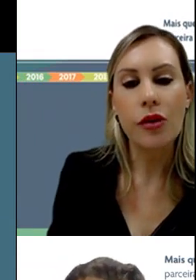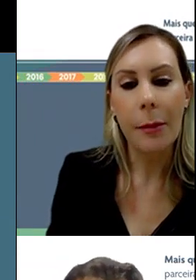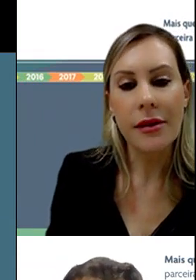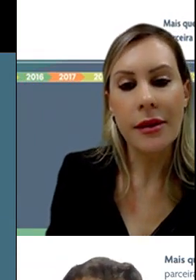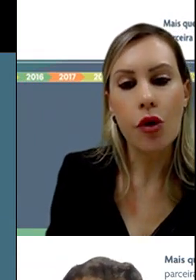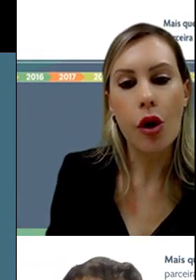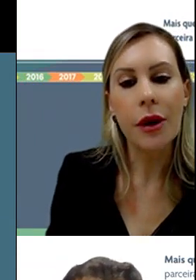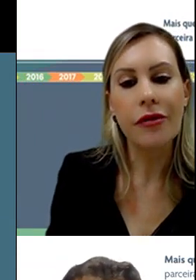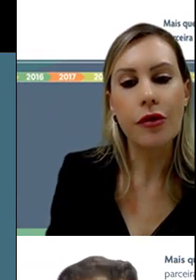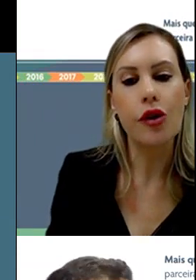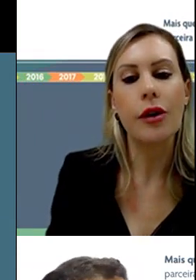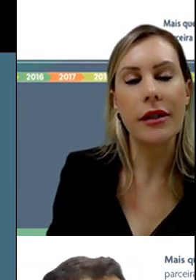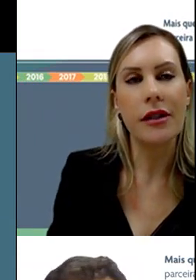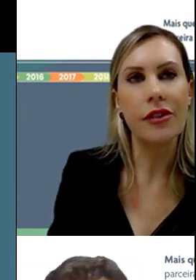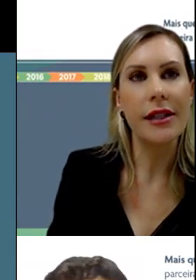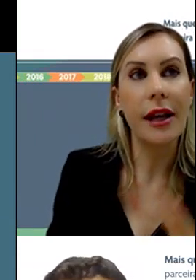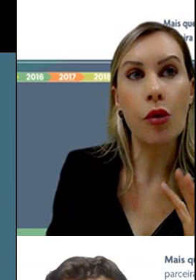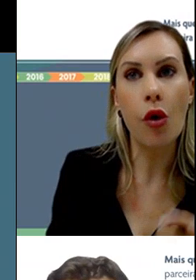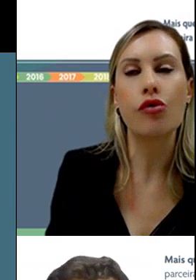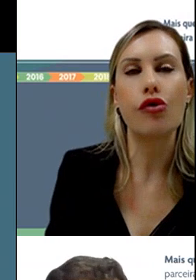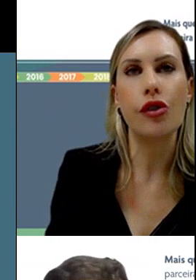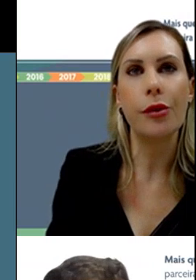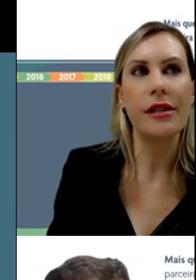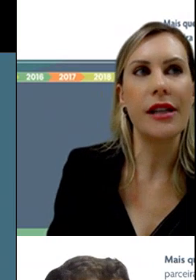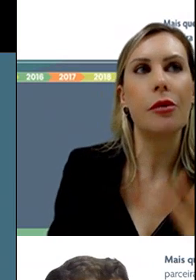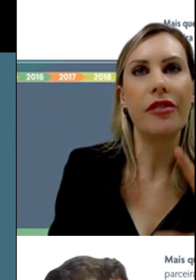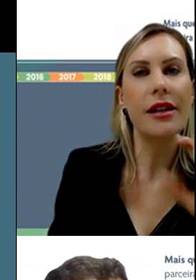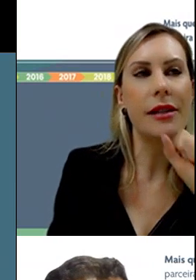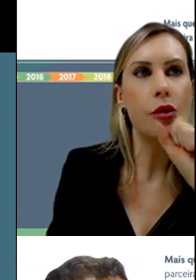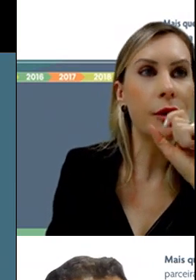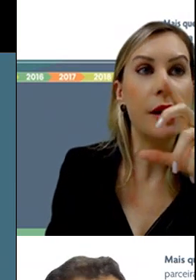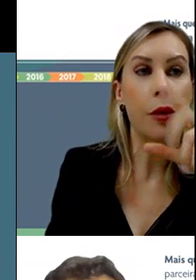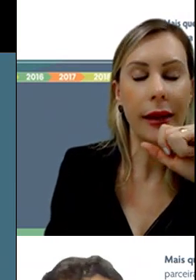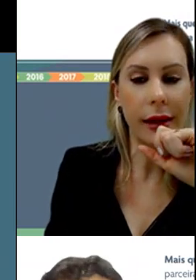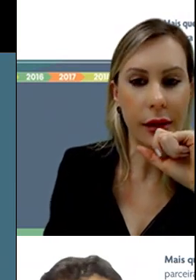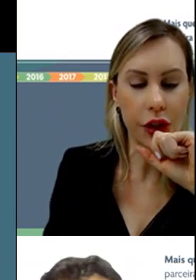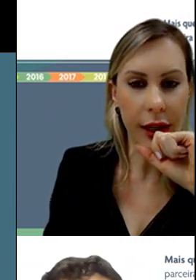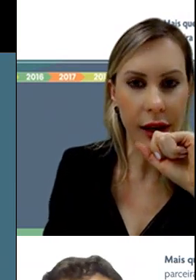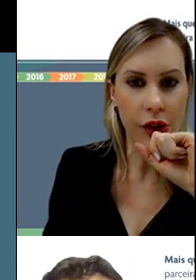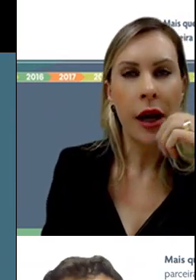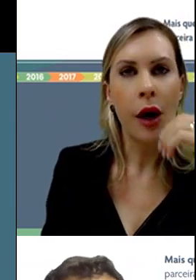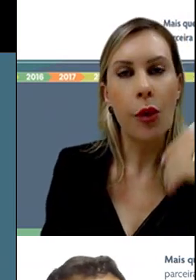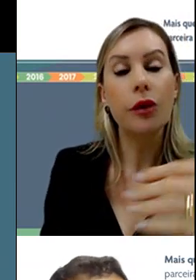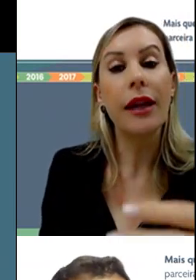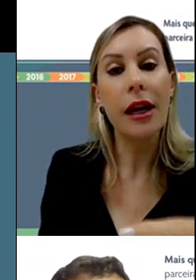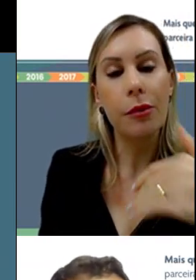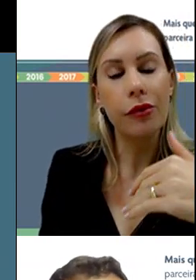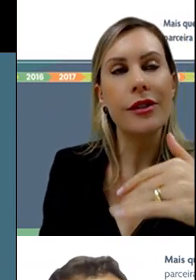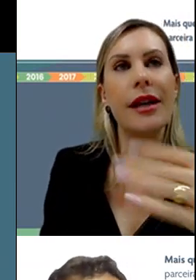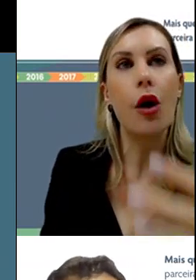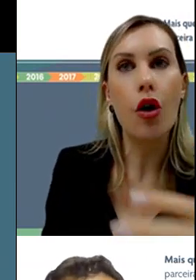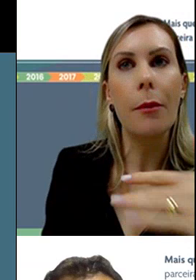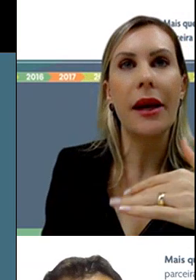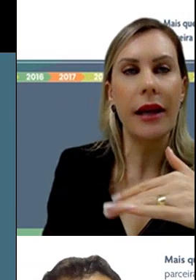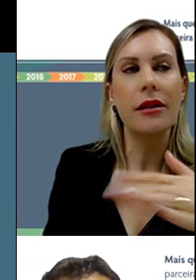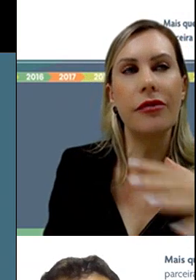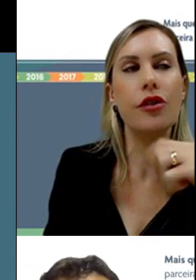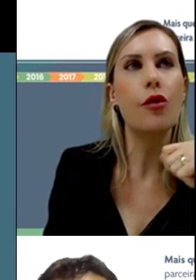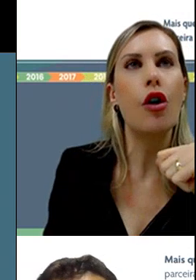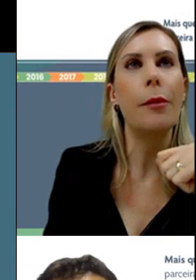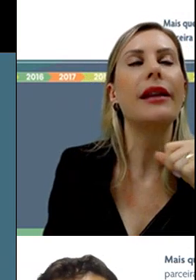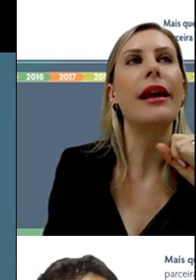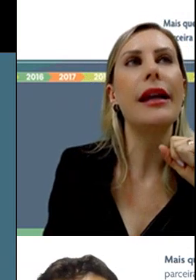No caso da pensão, como que funciona? Se você tem um cônjuge, por exemplo, faleceu com 50 anos de idade, quanto tempo você, homem,